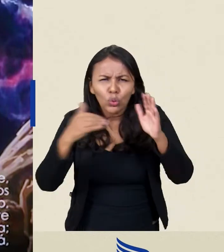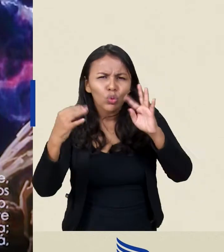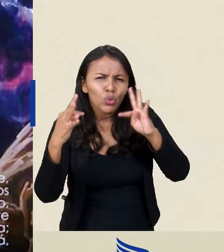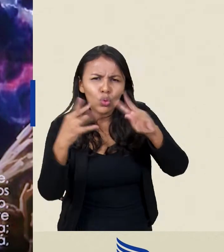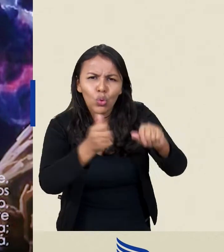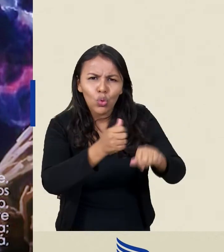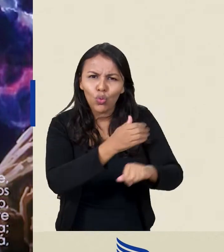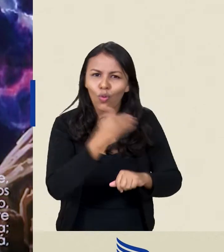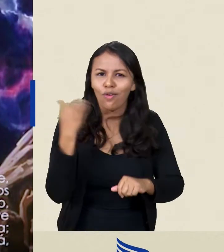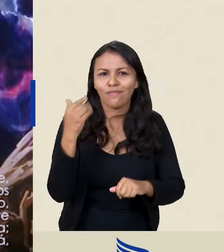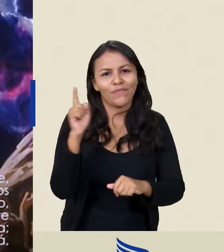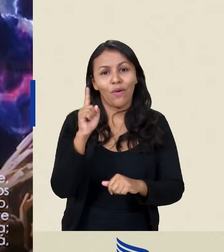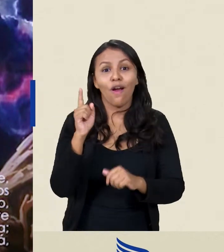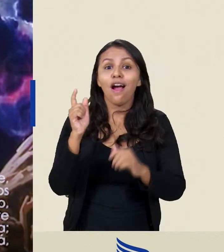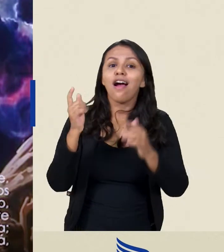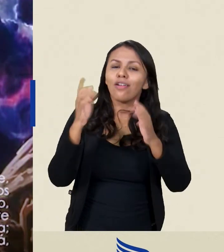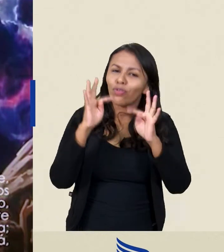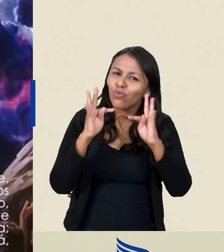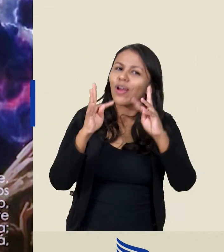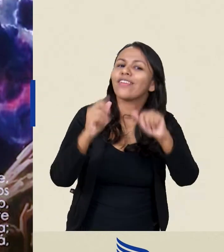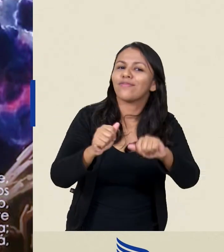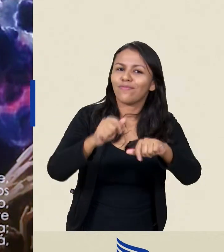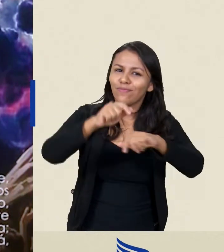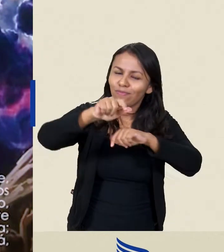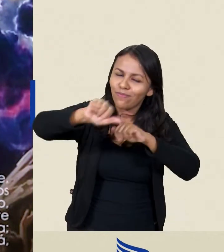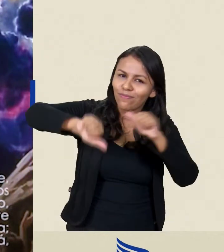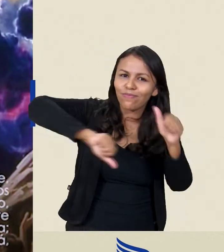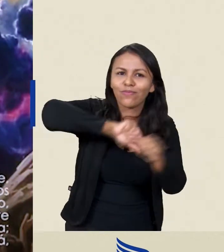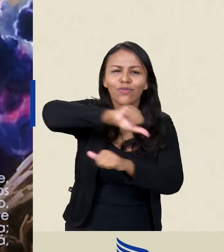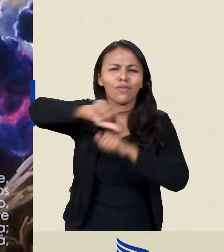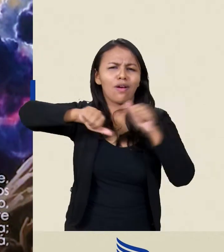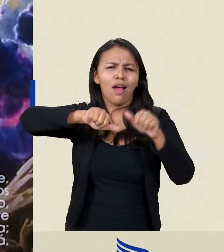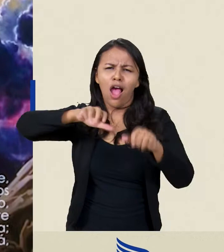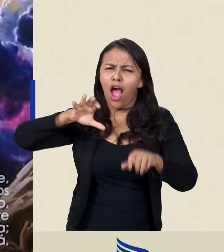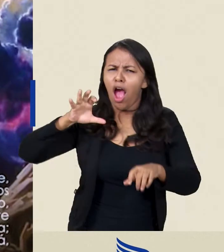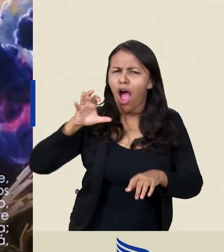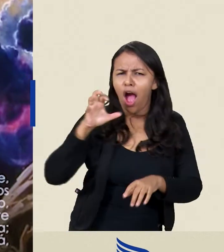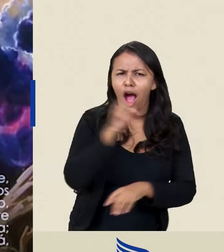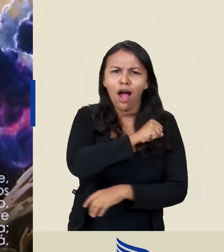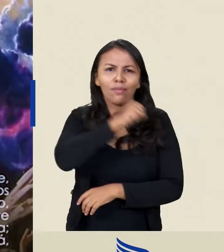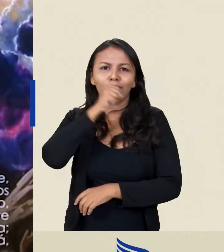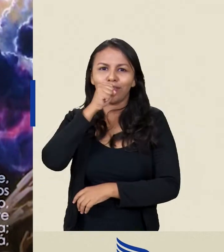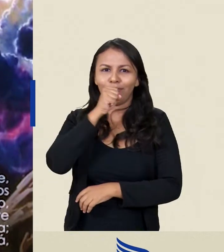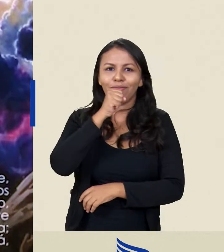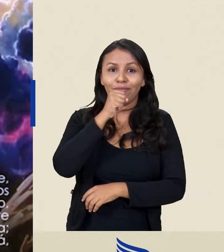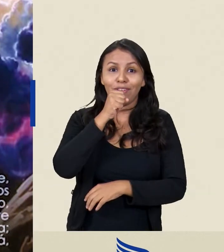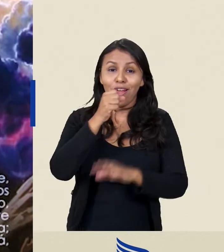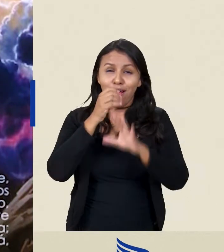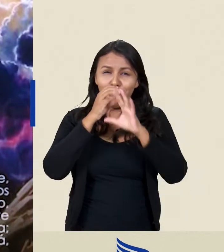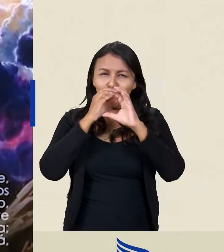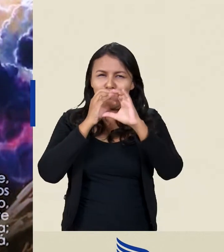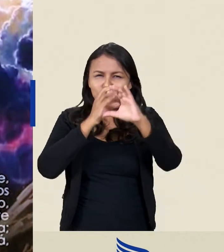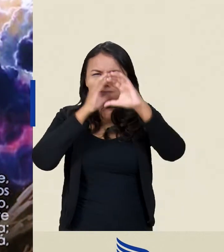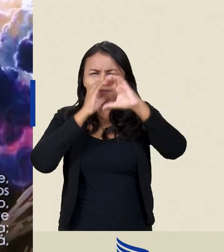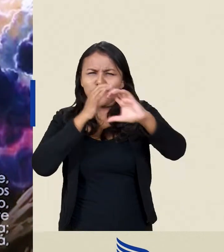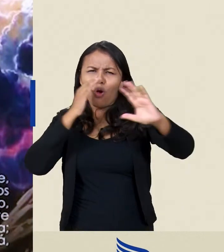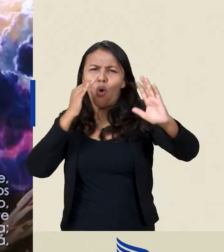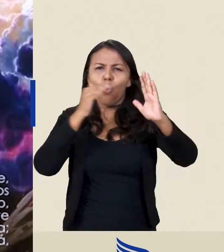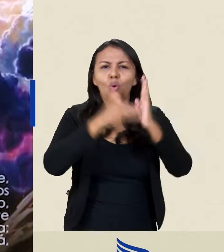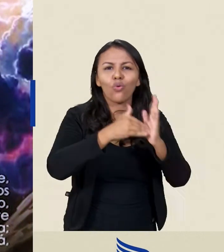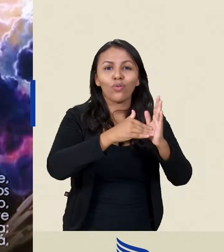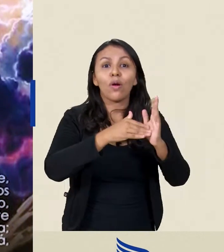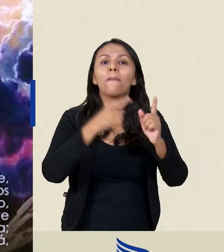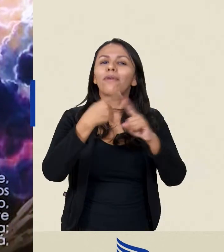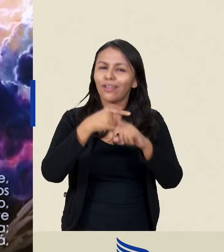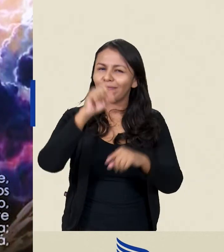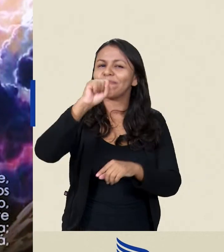mas todos seremos transformados num momento, num abrir e fechar de olhos, ante a última trombeta. Porque a